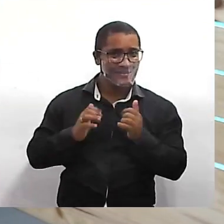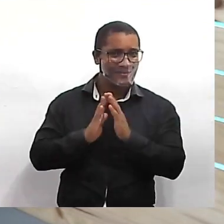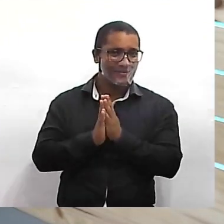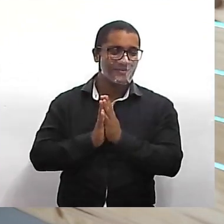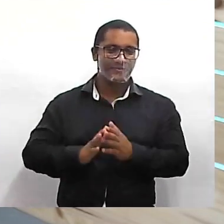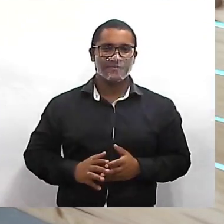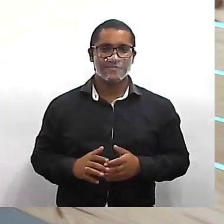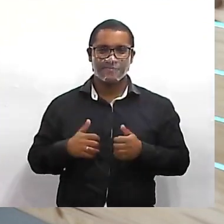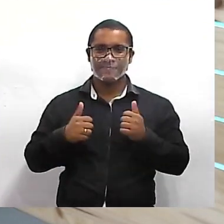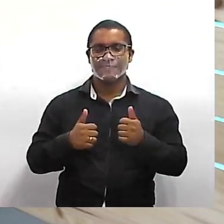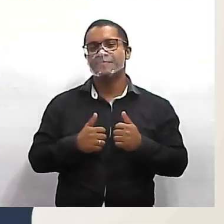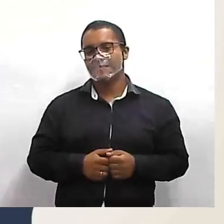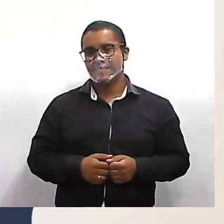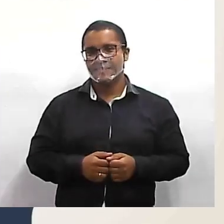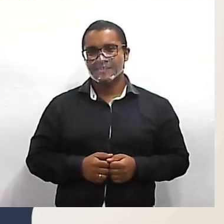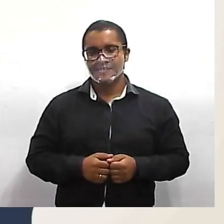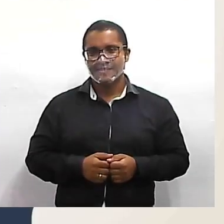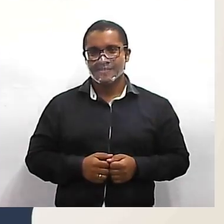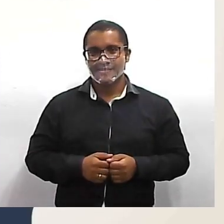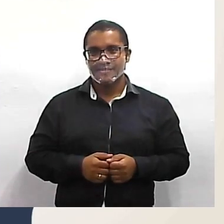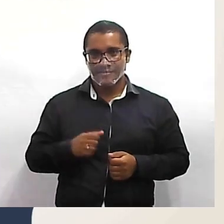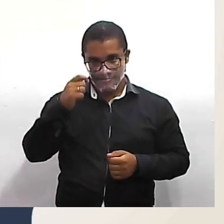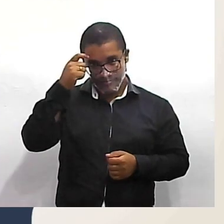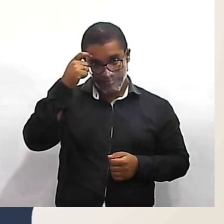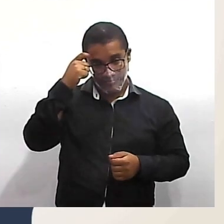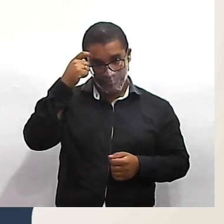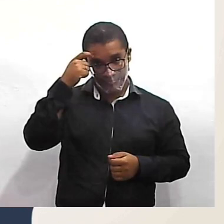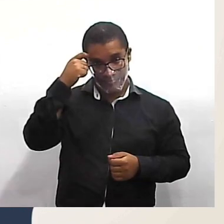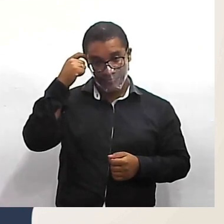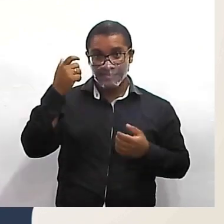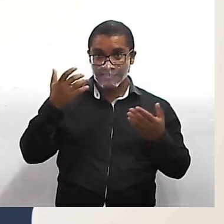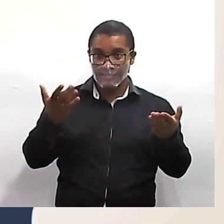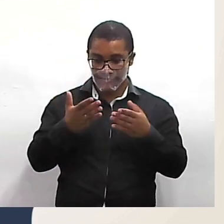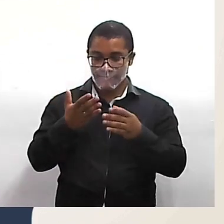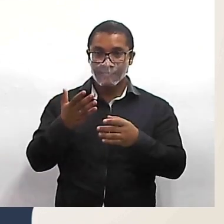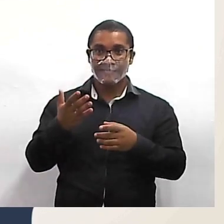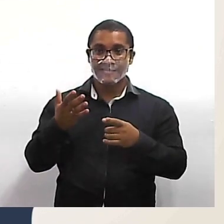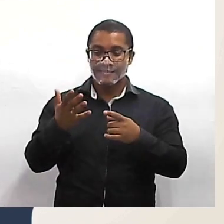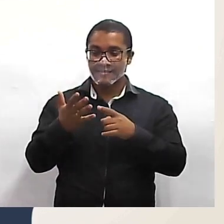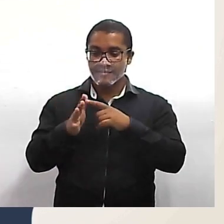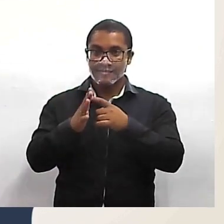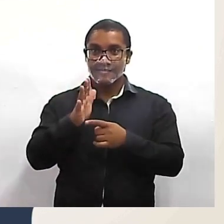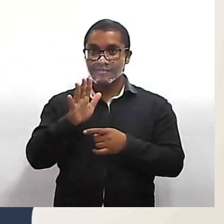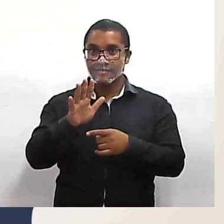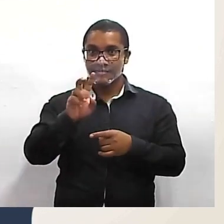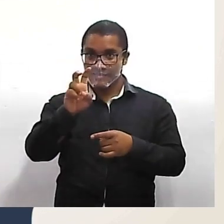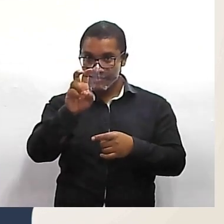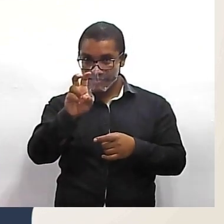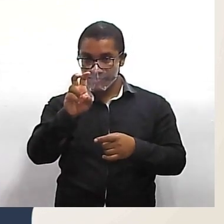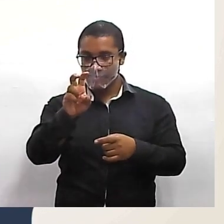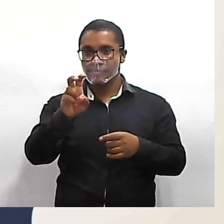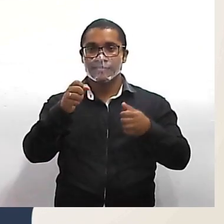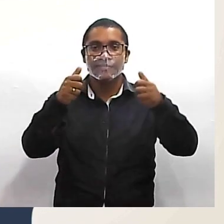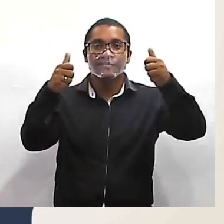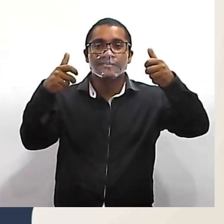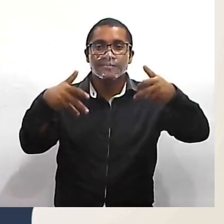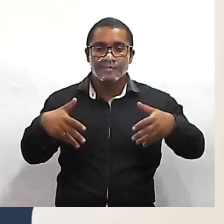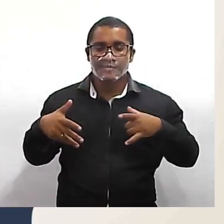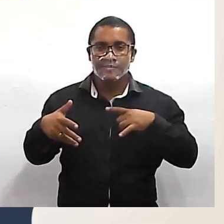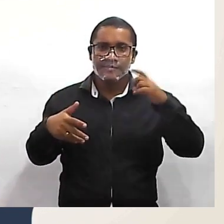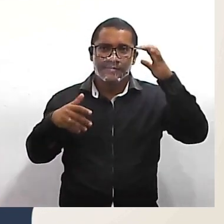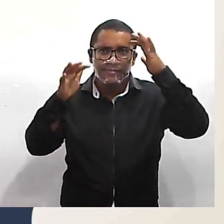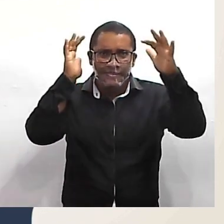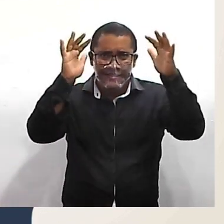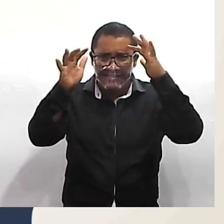competência. Ótimo, então vamos lá. A próxima competência, a competência número 5, ela fala sobre o pensamento crítico